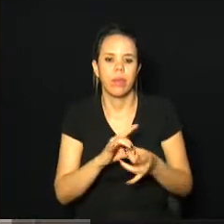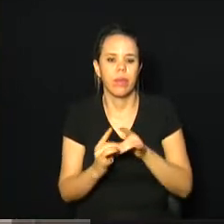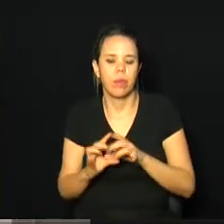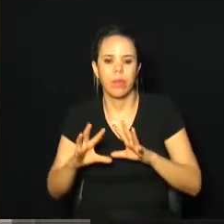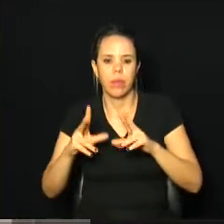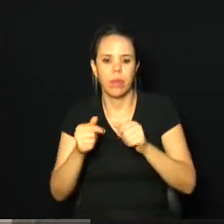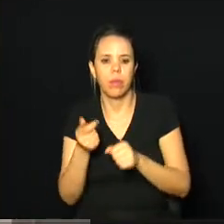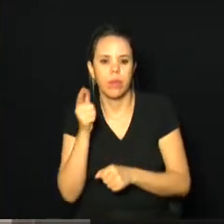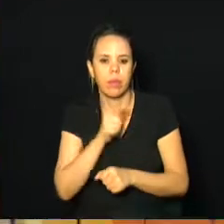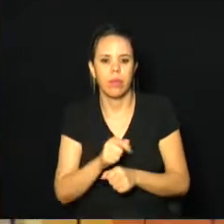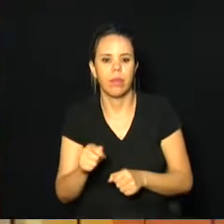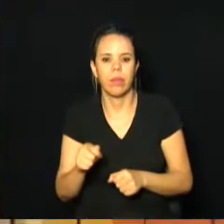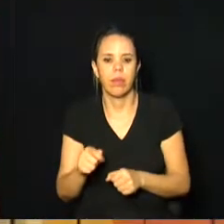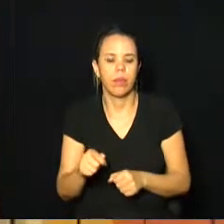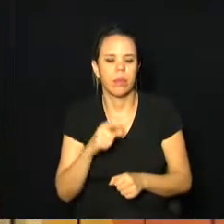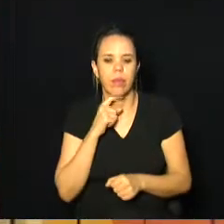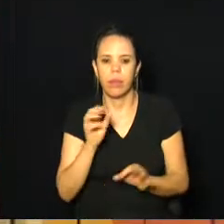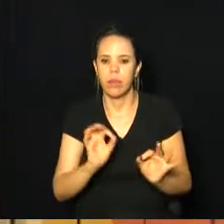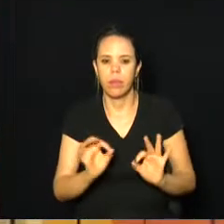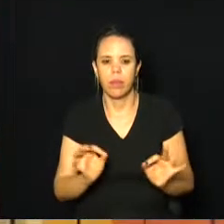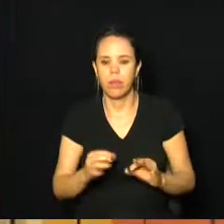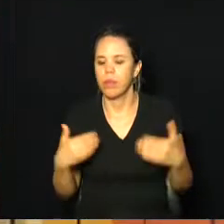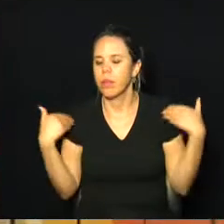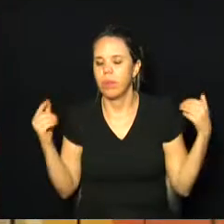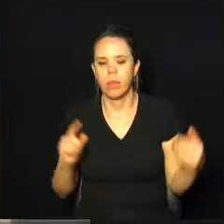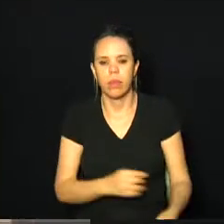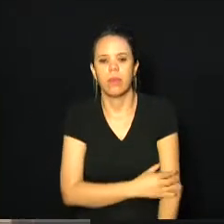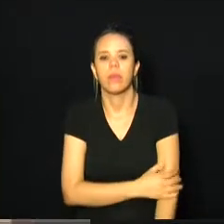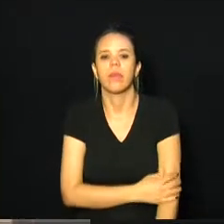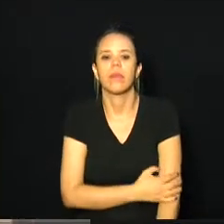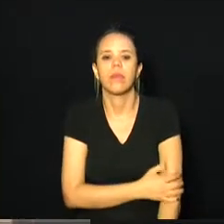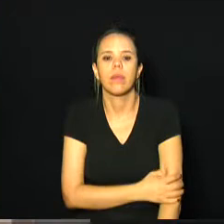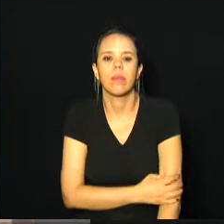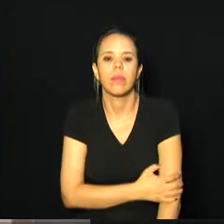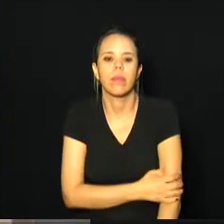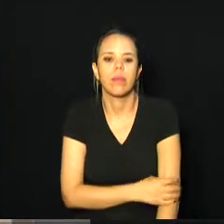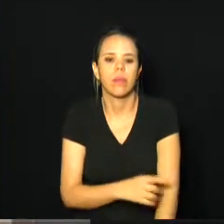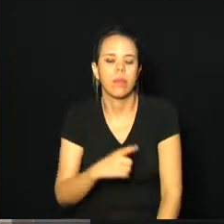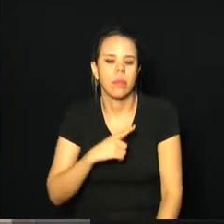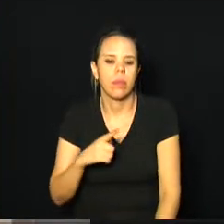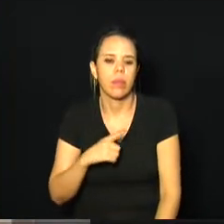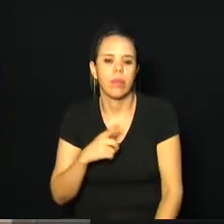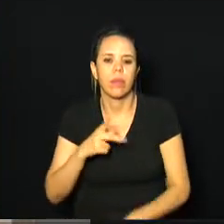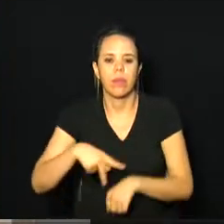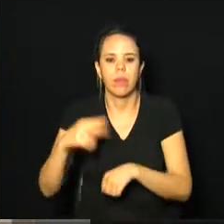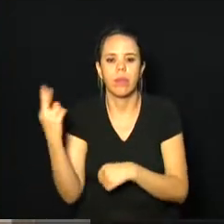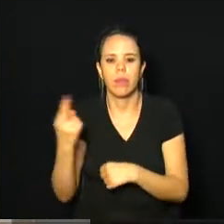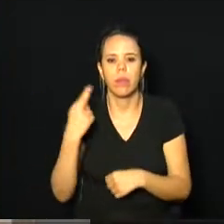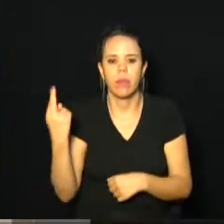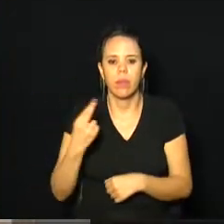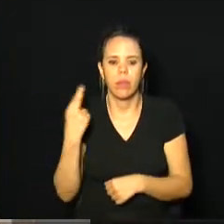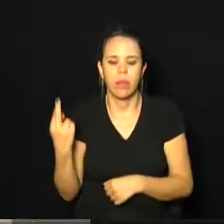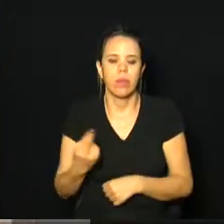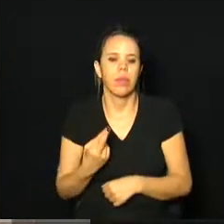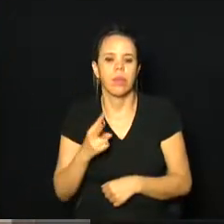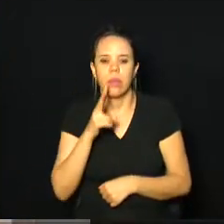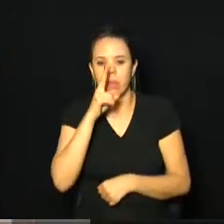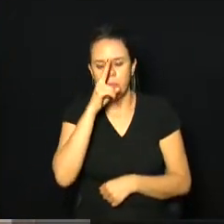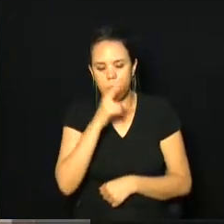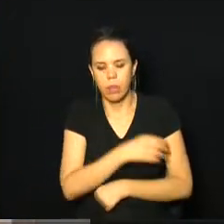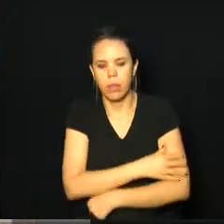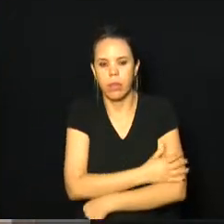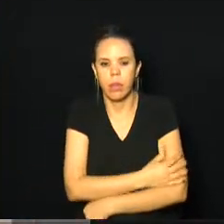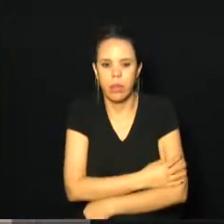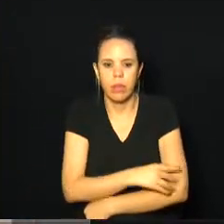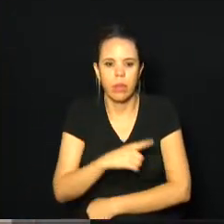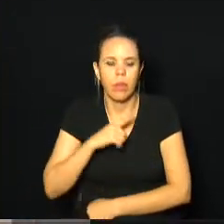vai para ganhar, ninguém vai lá para passear, né? Então, você tem a Rússia sempre muito forte para cruzamento, você